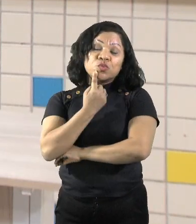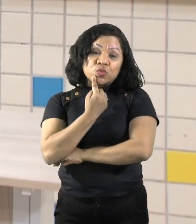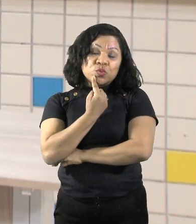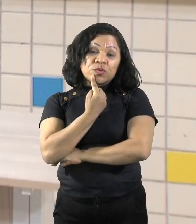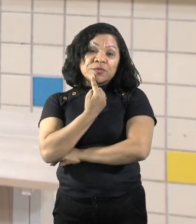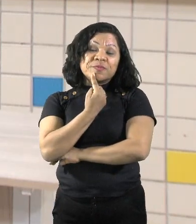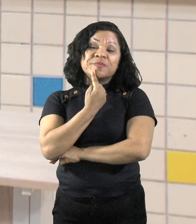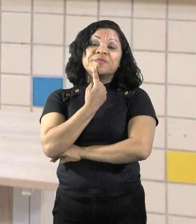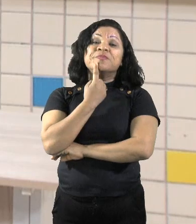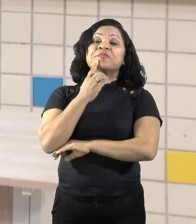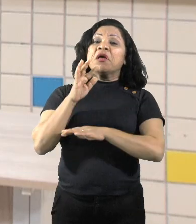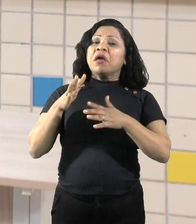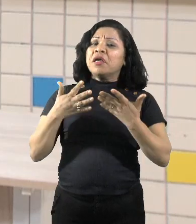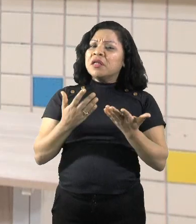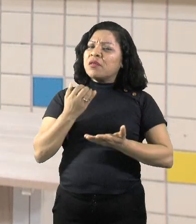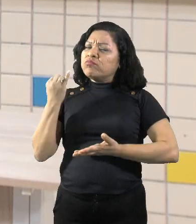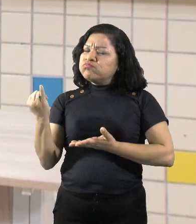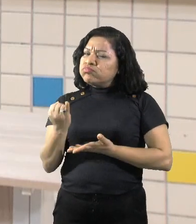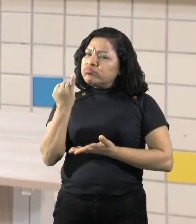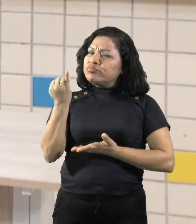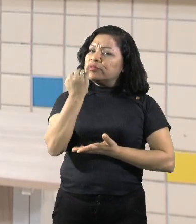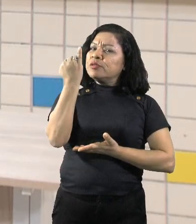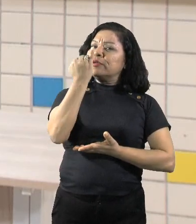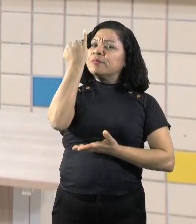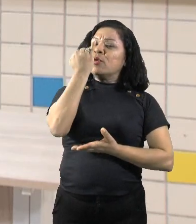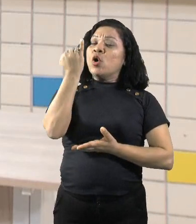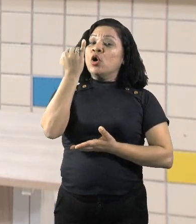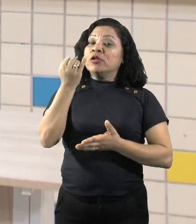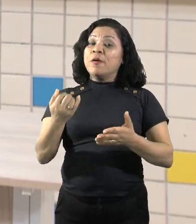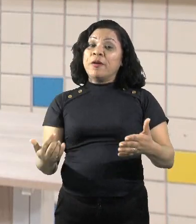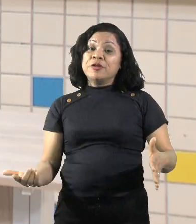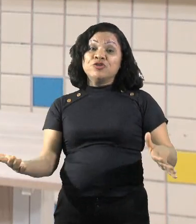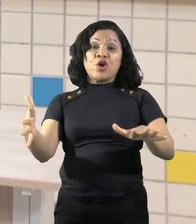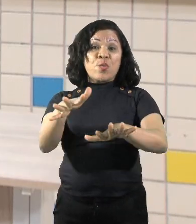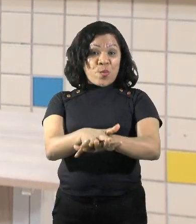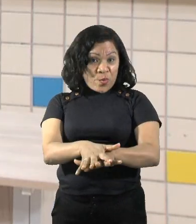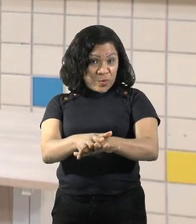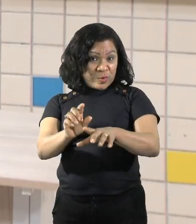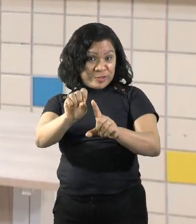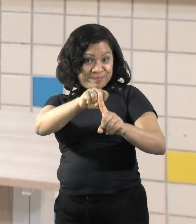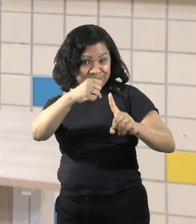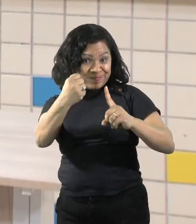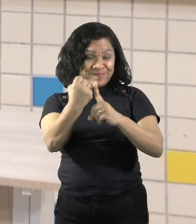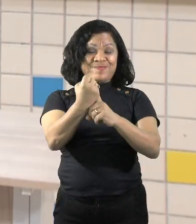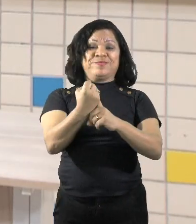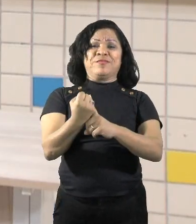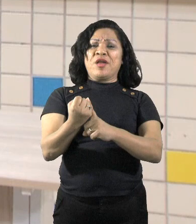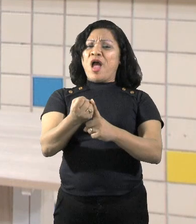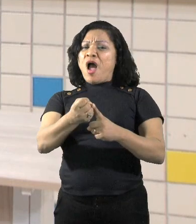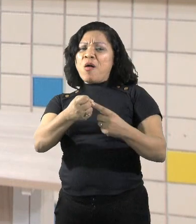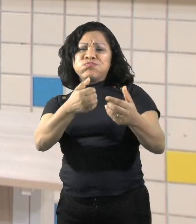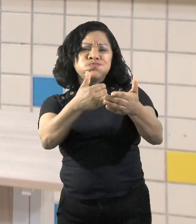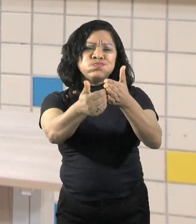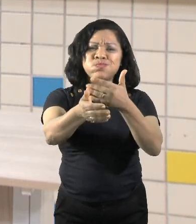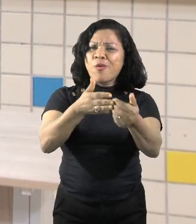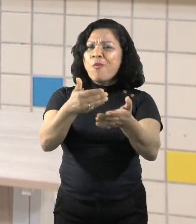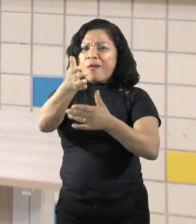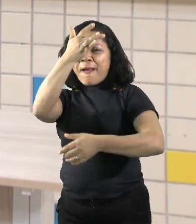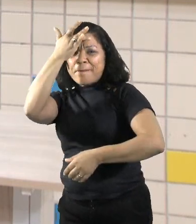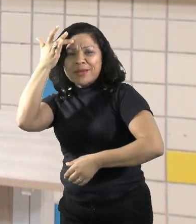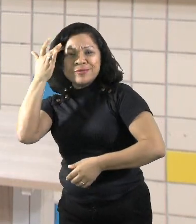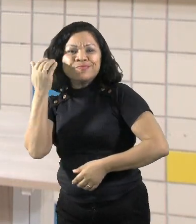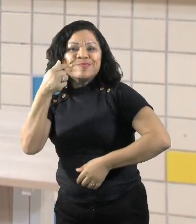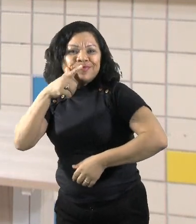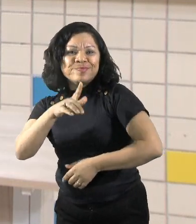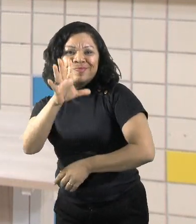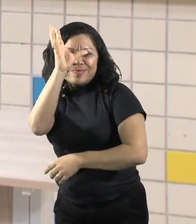uma importante ferramenta de inclusão social. Aprender Libras, qualquer um de nós se faz necessário,